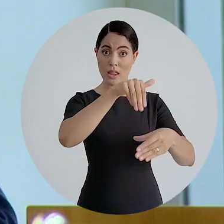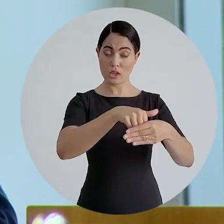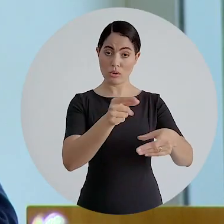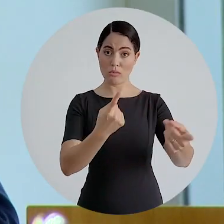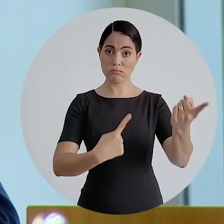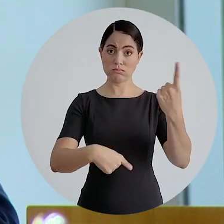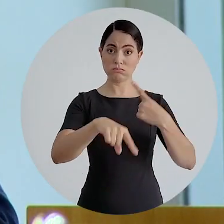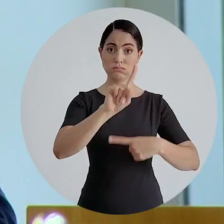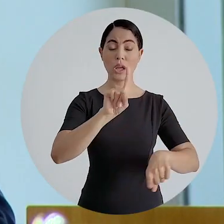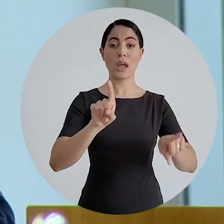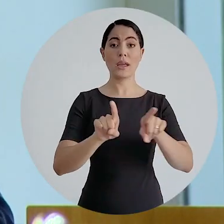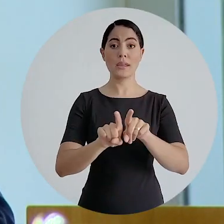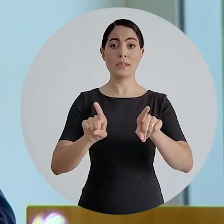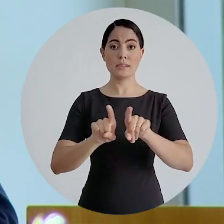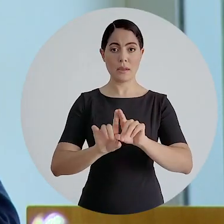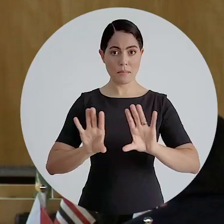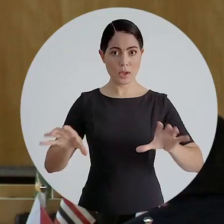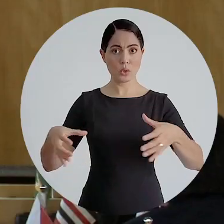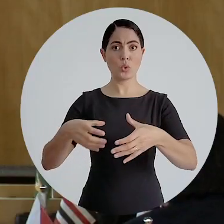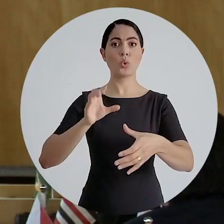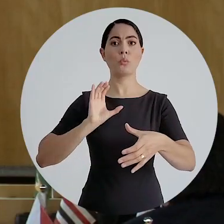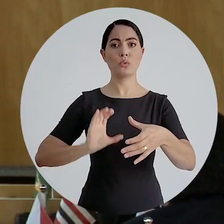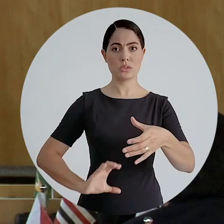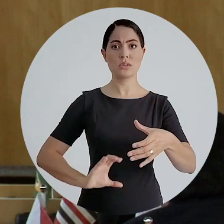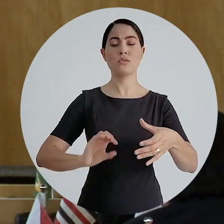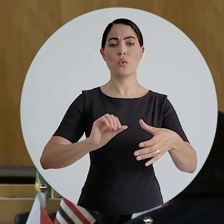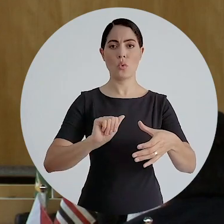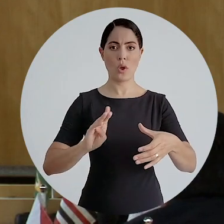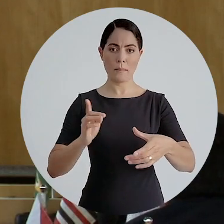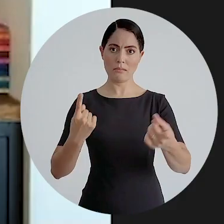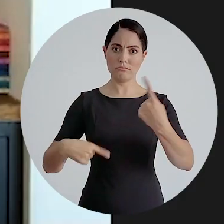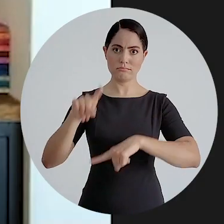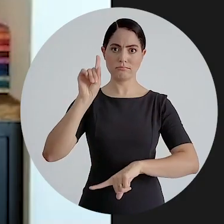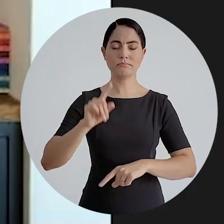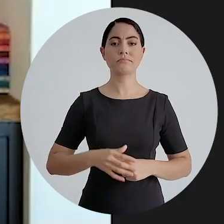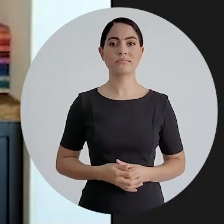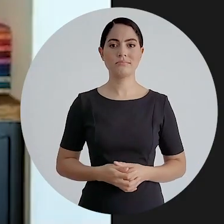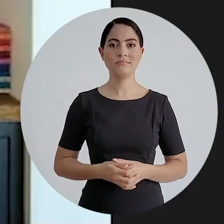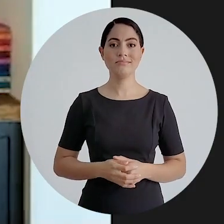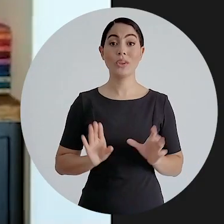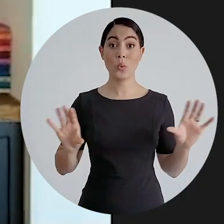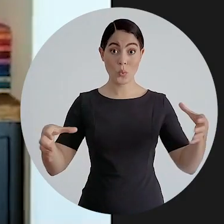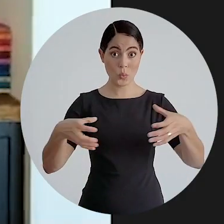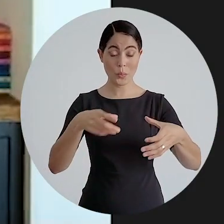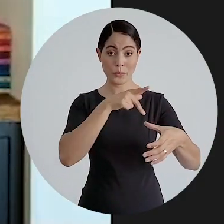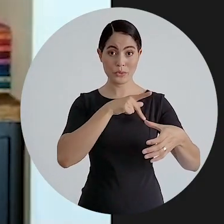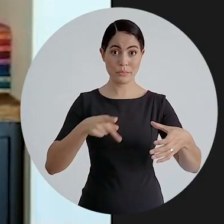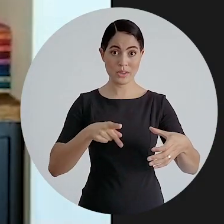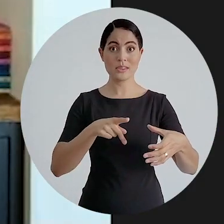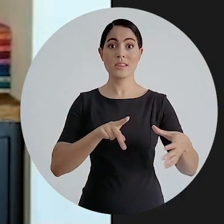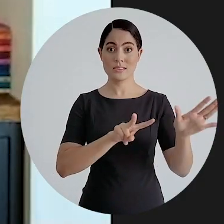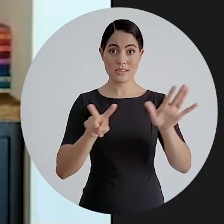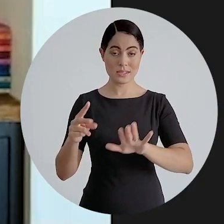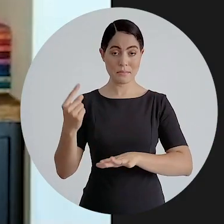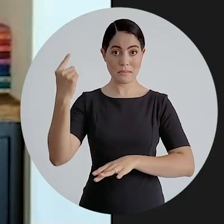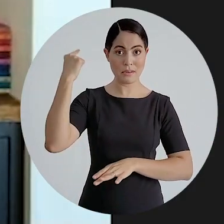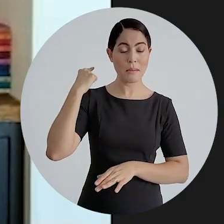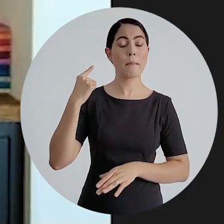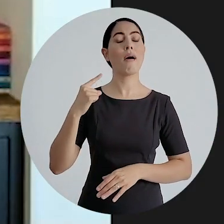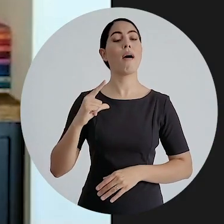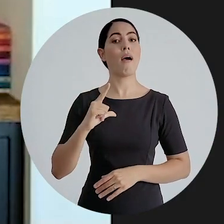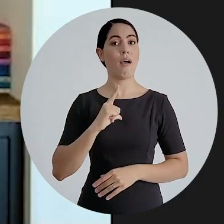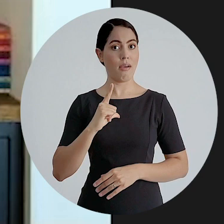e o avanço do processo civilizatório da instituição. O Colégio de Presidentes que realizamos na última